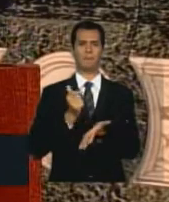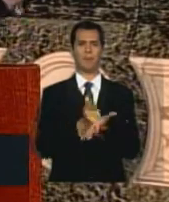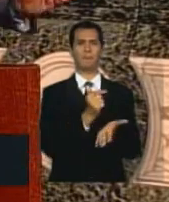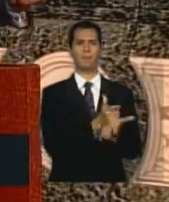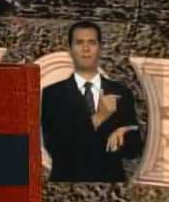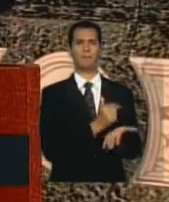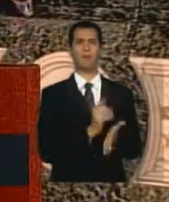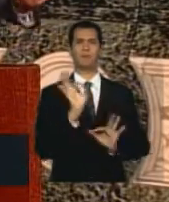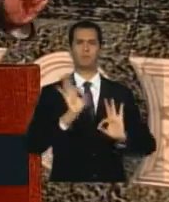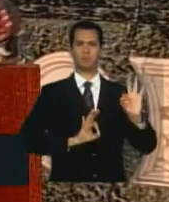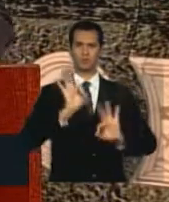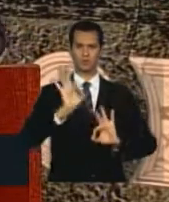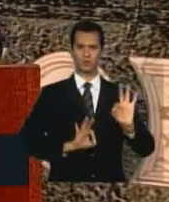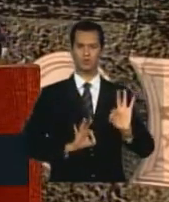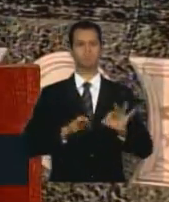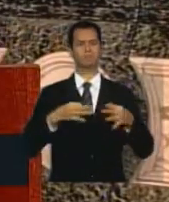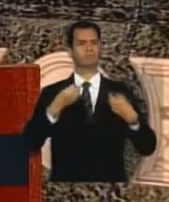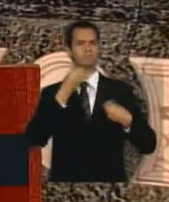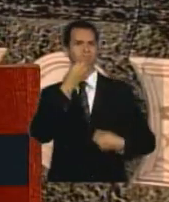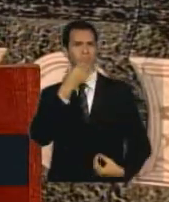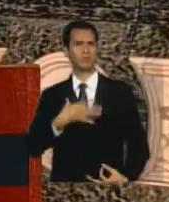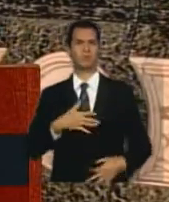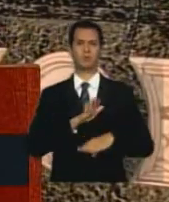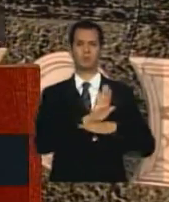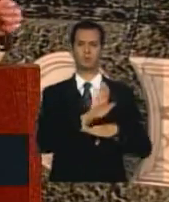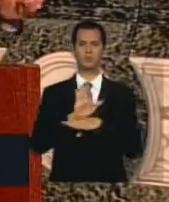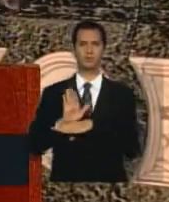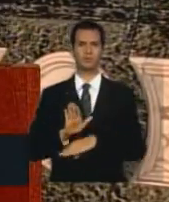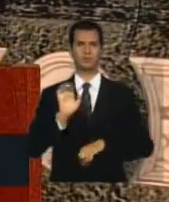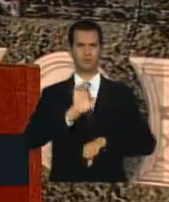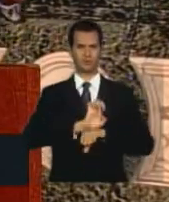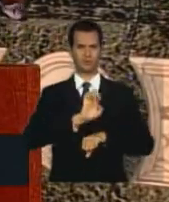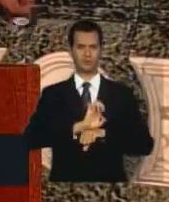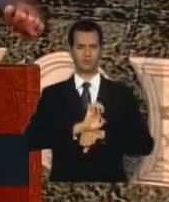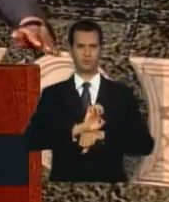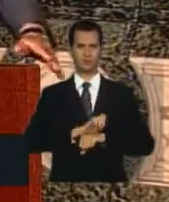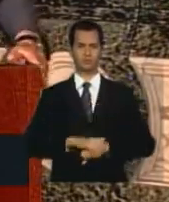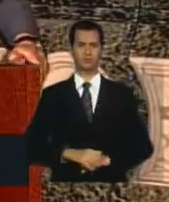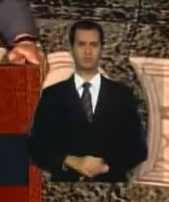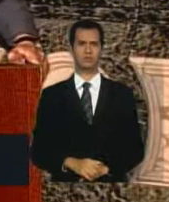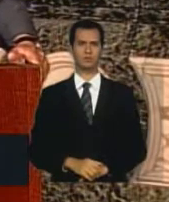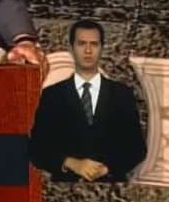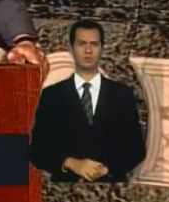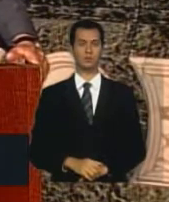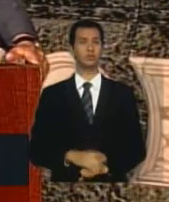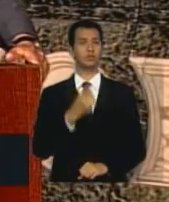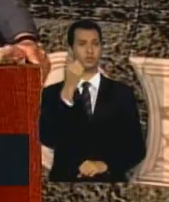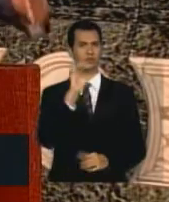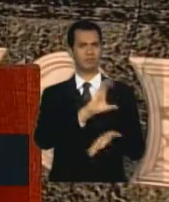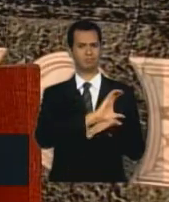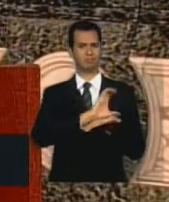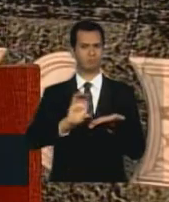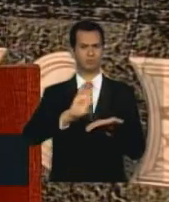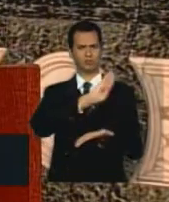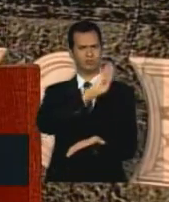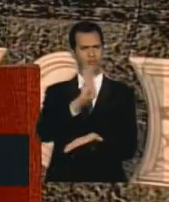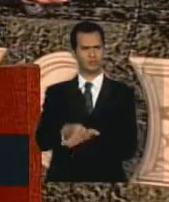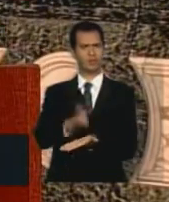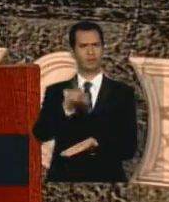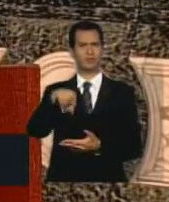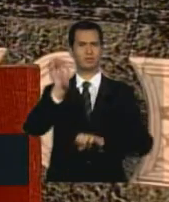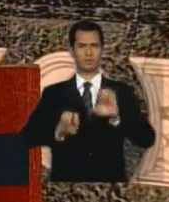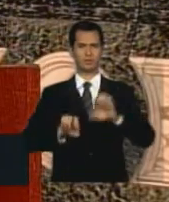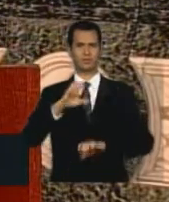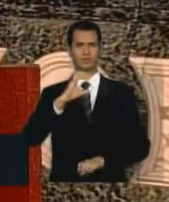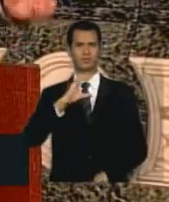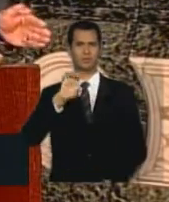dos projetos de infraestrutura para o nosso Estado, inflexionados diretamente para a CE, a médio e longo